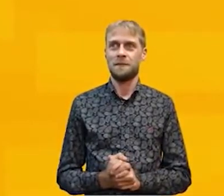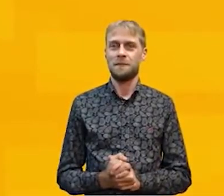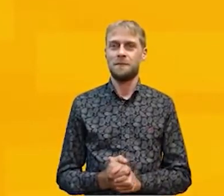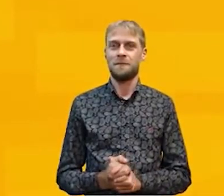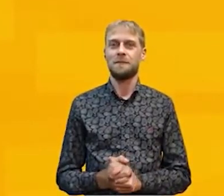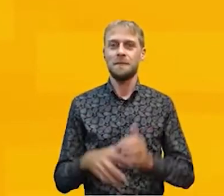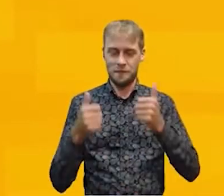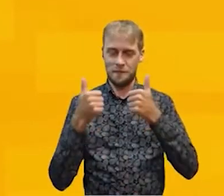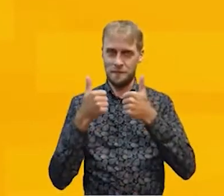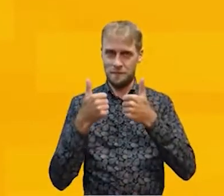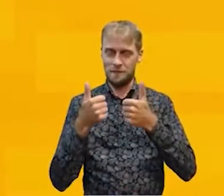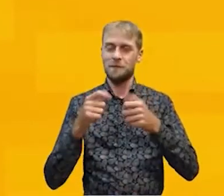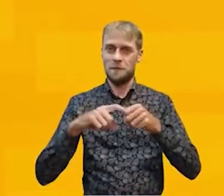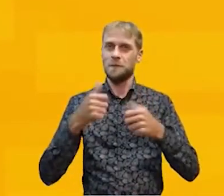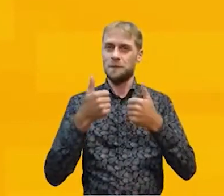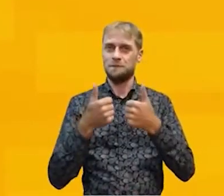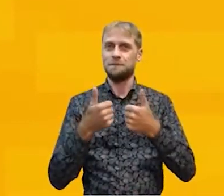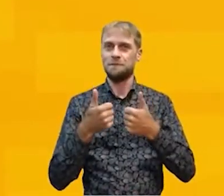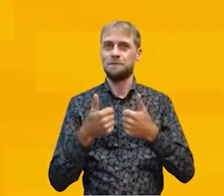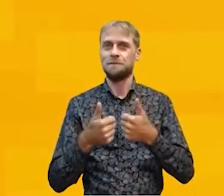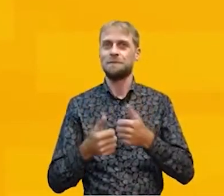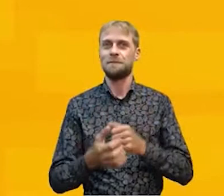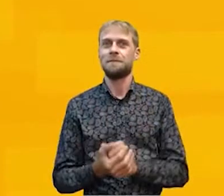Escutando agora, voltou? Sim, sim.